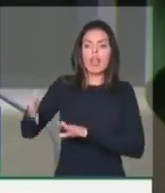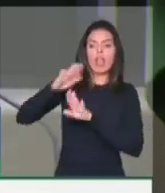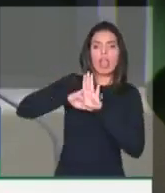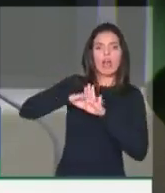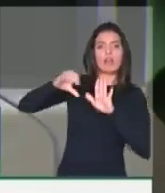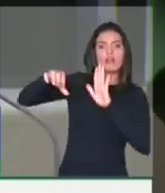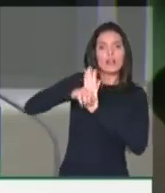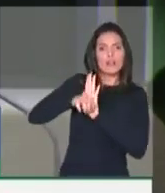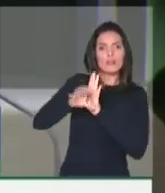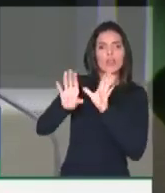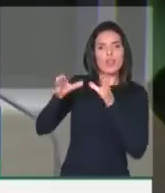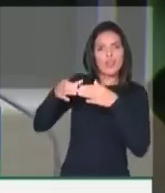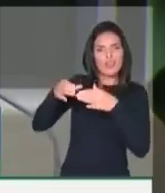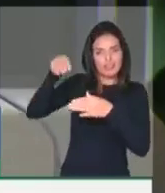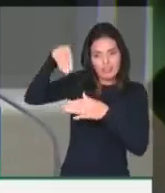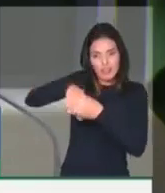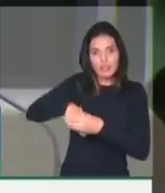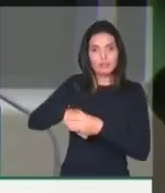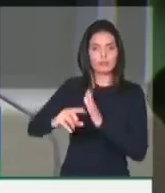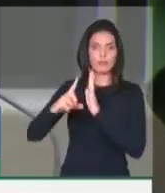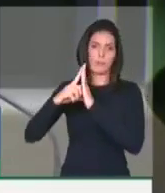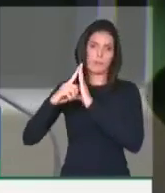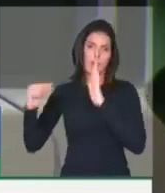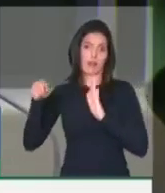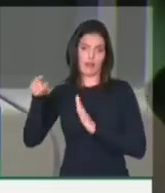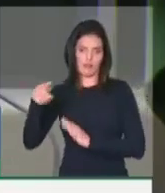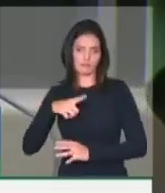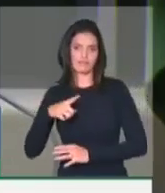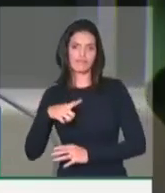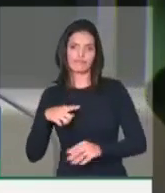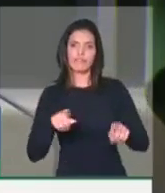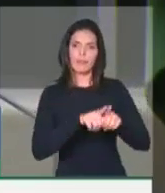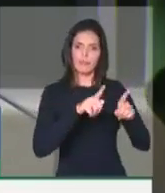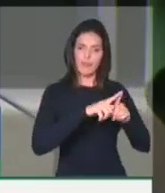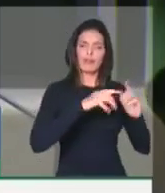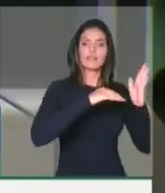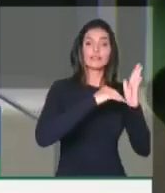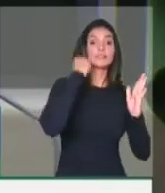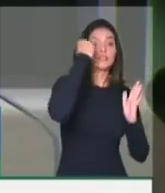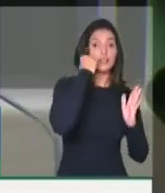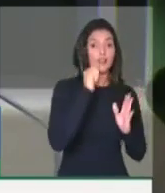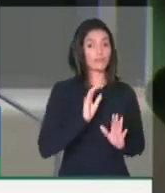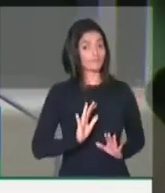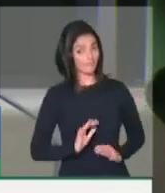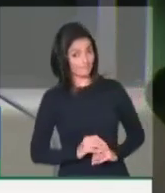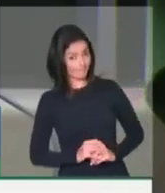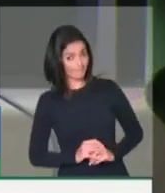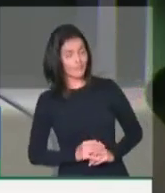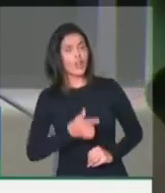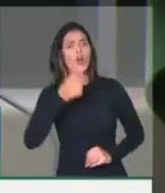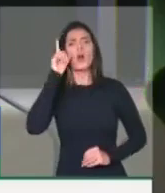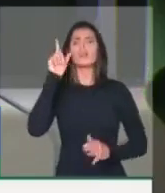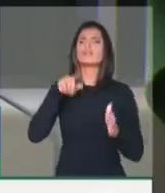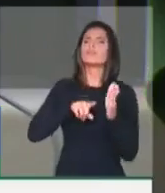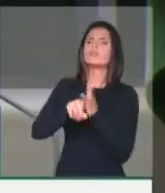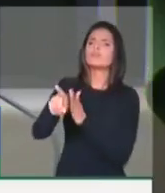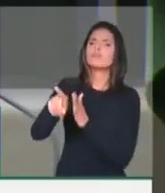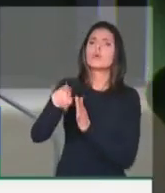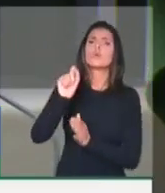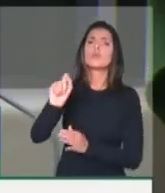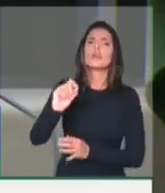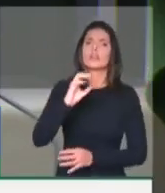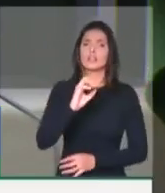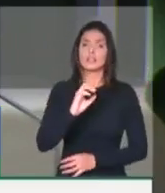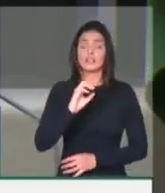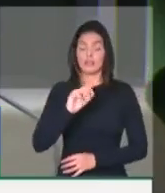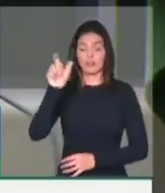tem assento e tem lugar no Palácio do Planalto e no Senado Federal. Aliás, ontem eu questionei o 03 aqui